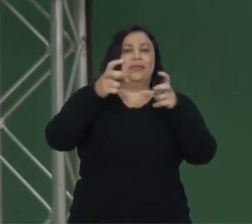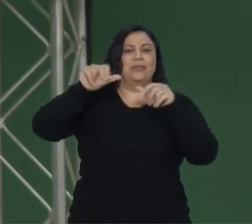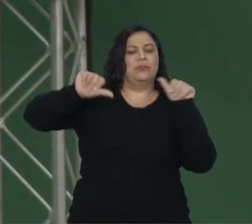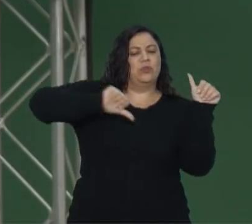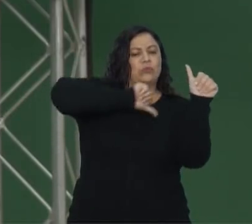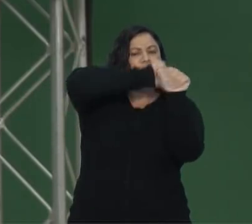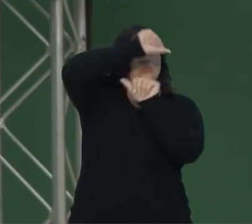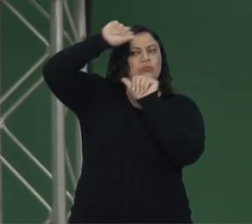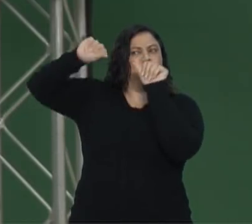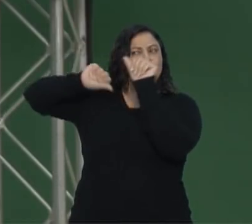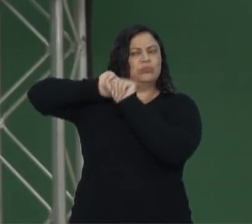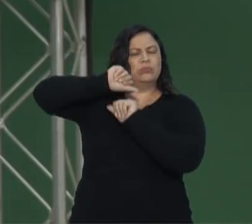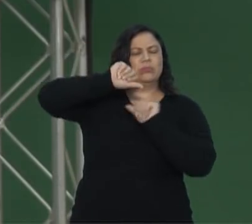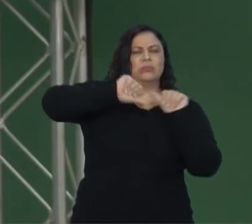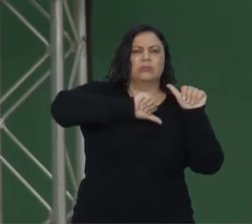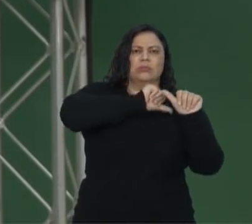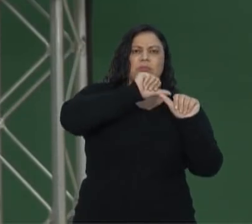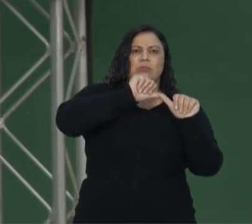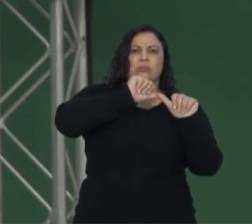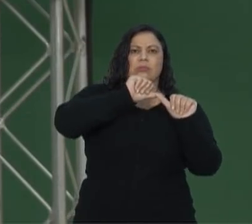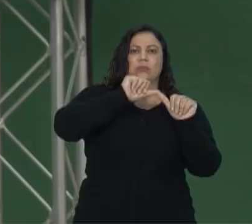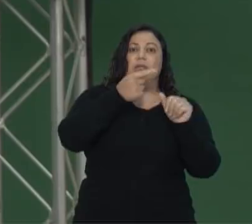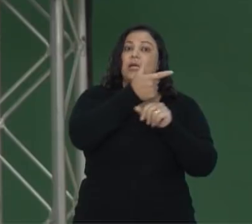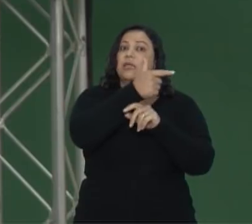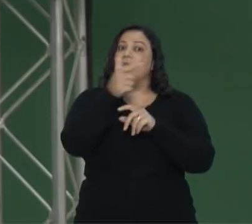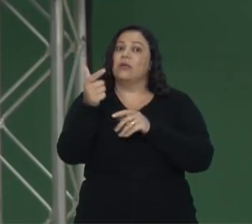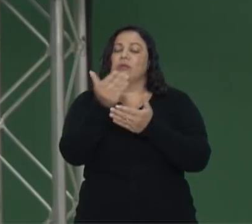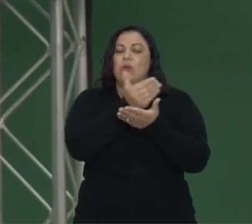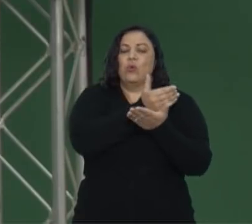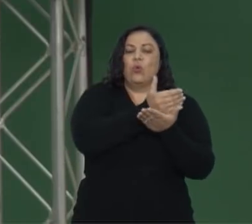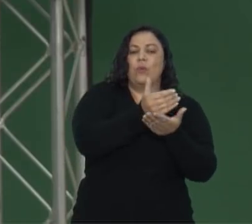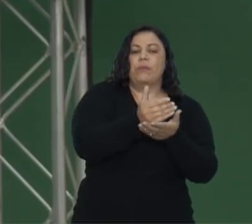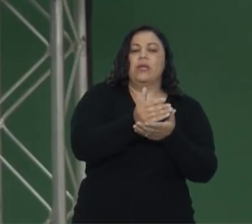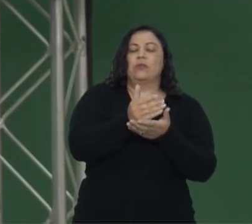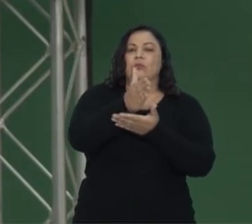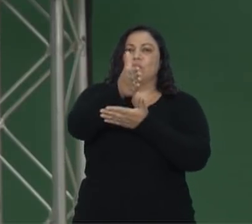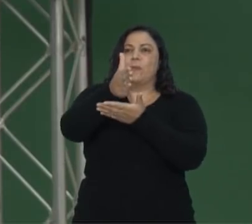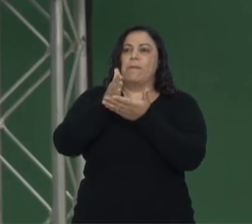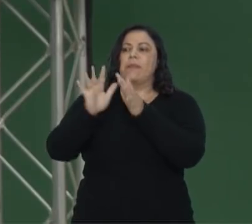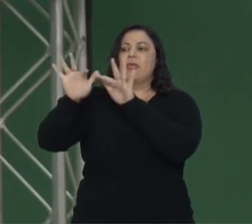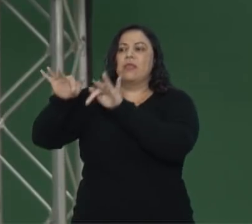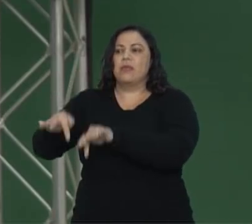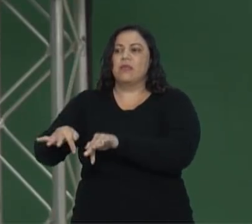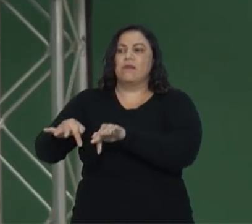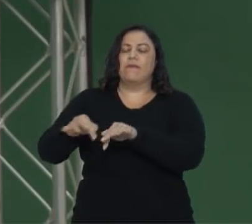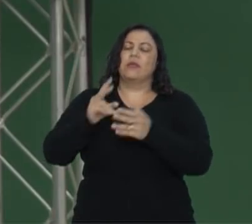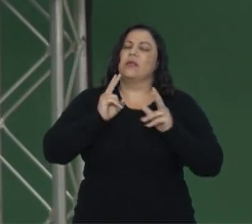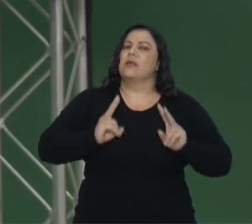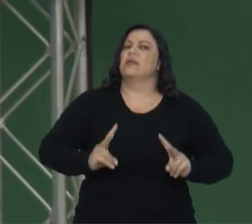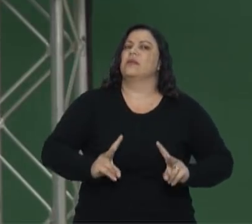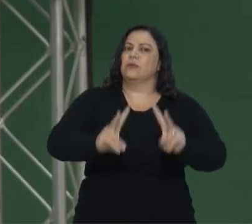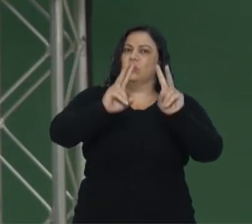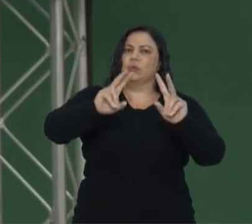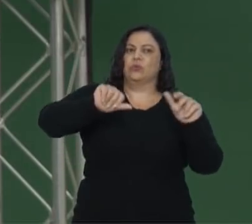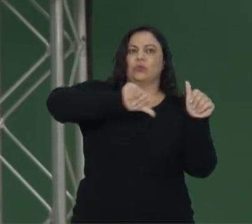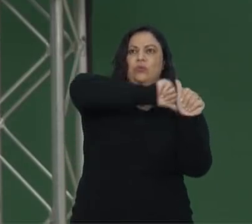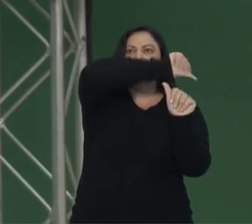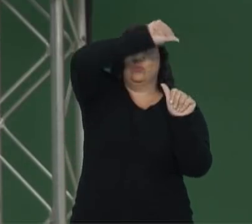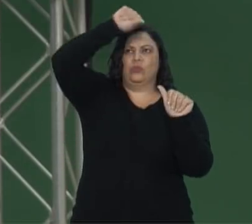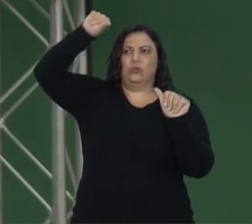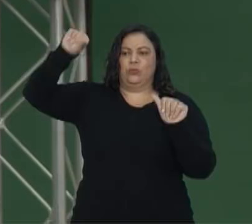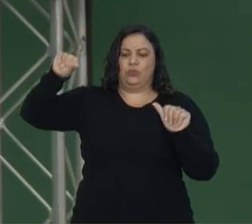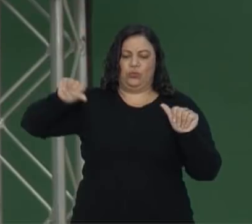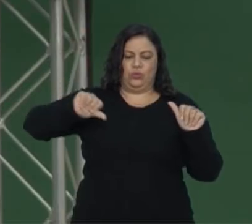uma coisa que não tem um começo, um meio e fim? É uma coisa contínua? Então, por que é importante? O processo